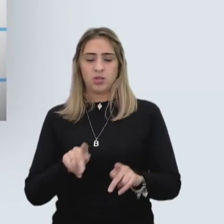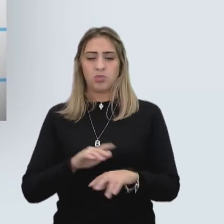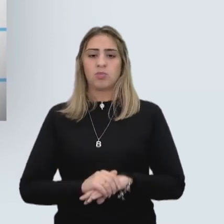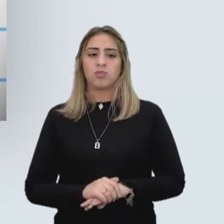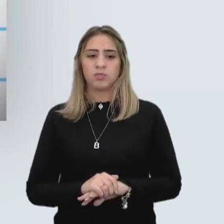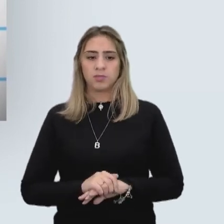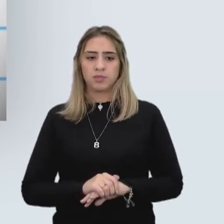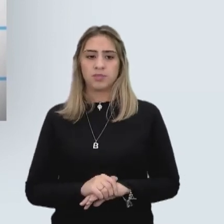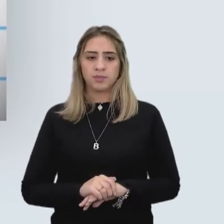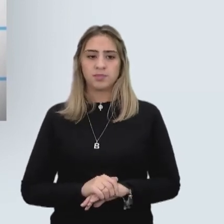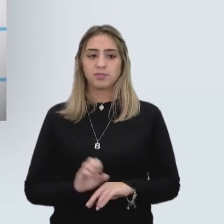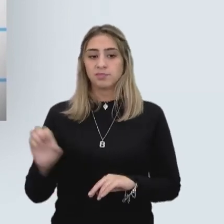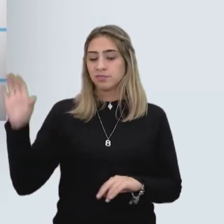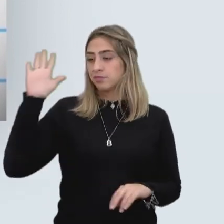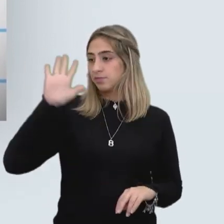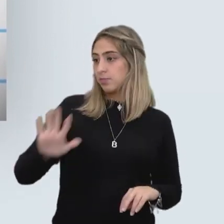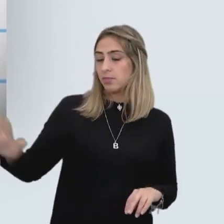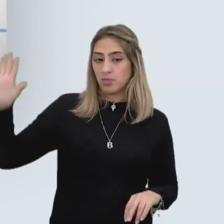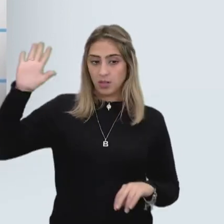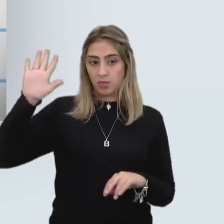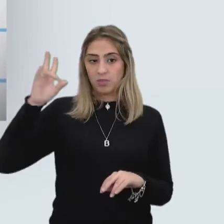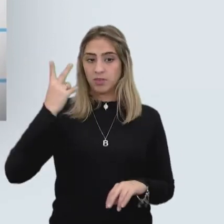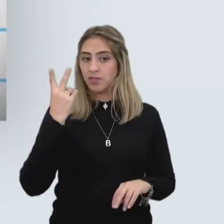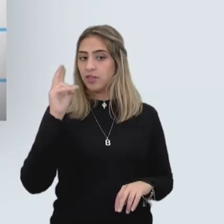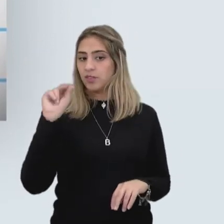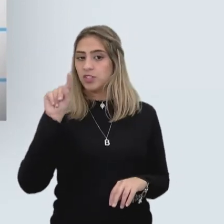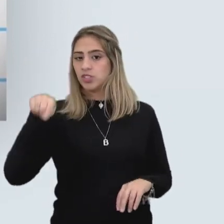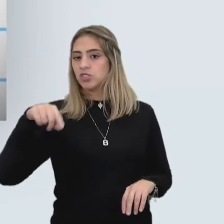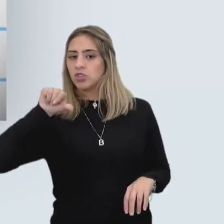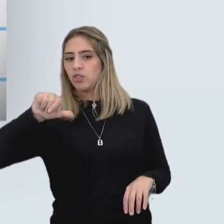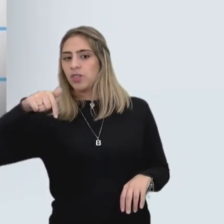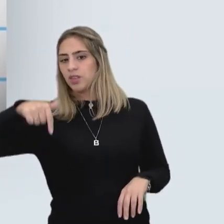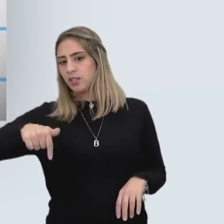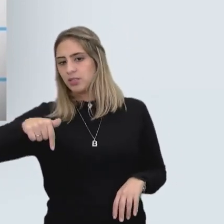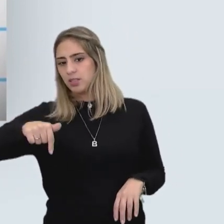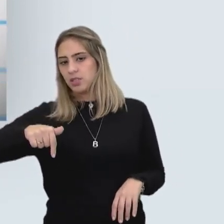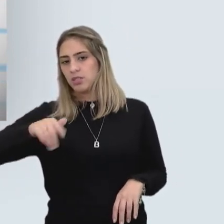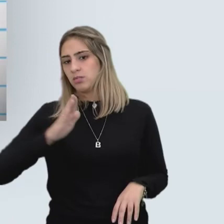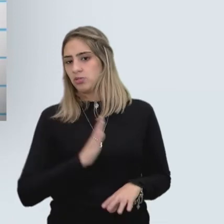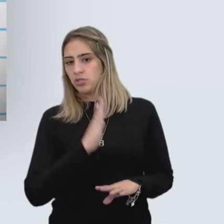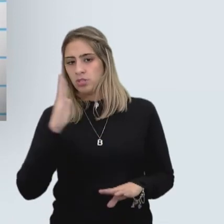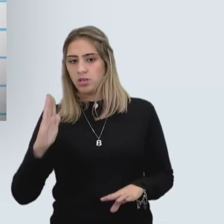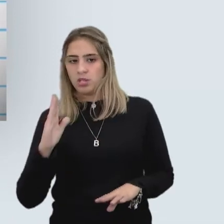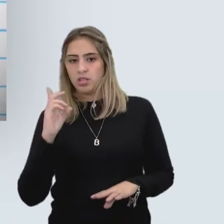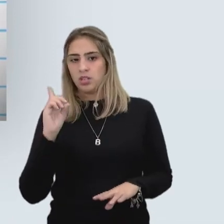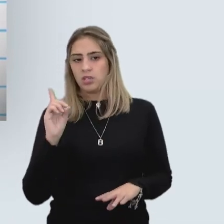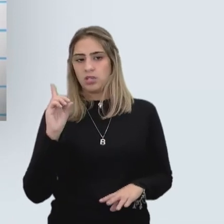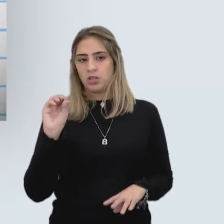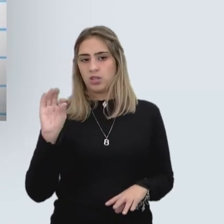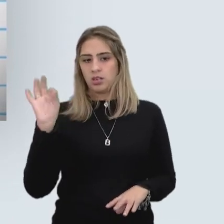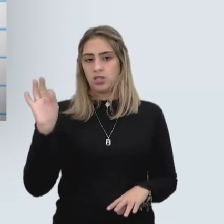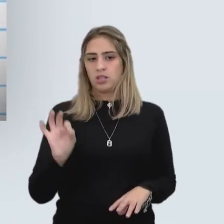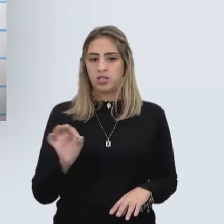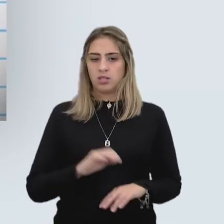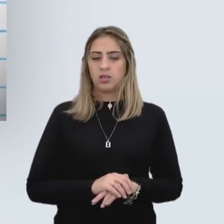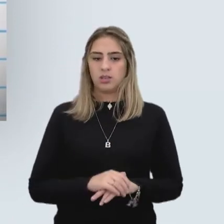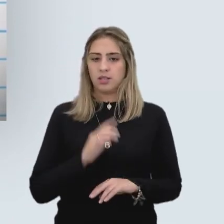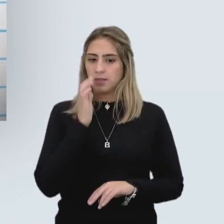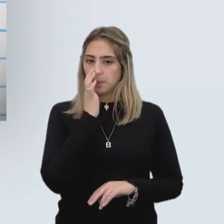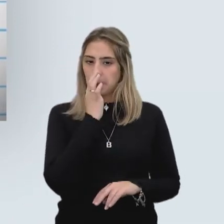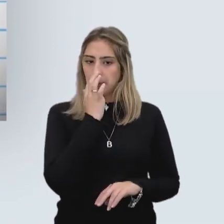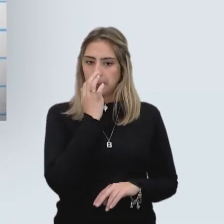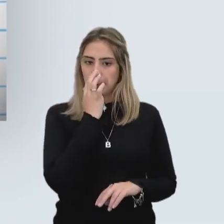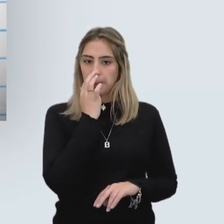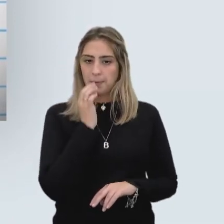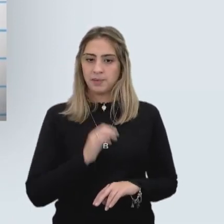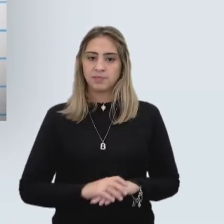que a Europa tem 20,97% do PIB com cerca de 10% da população mundial. China, Estados Unidos, Índia, Japão,